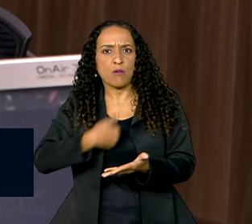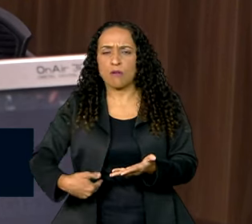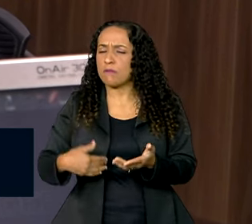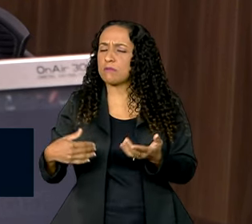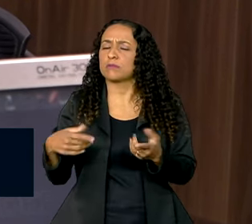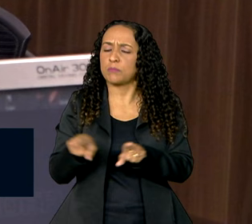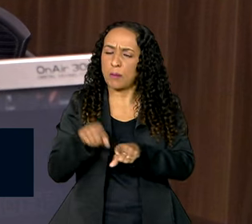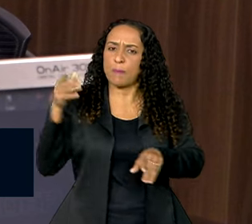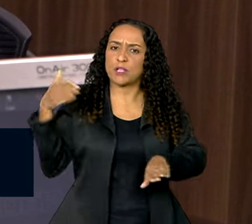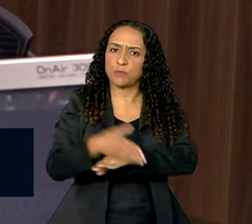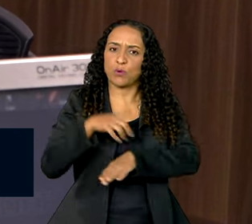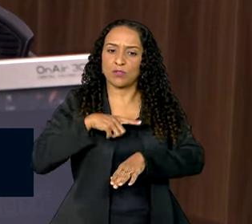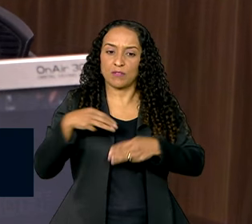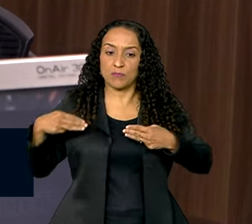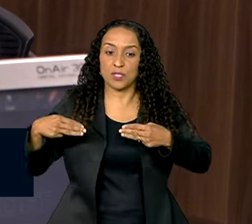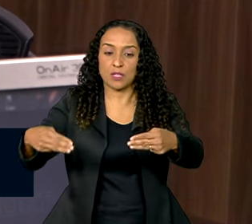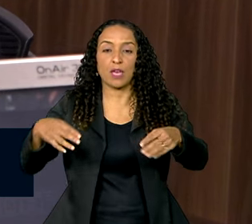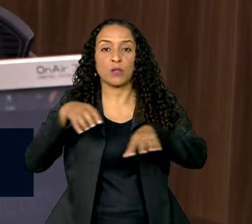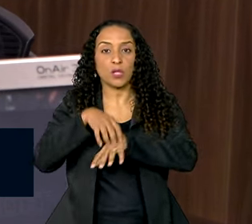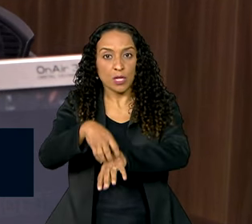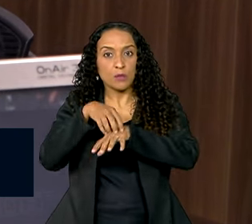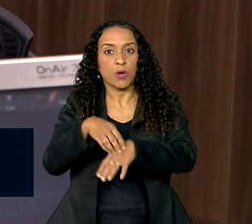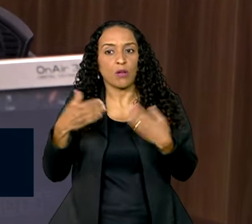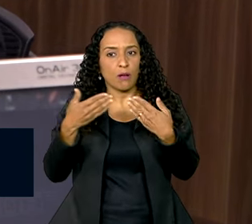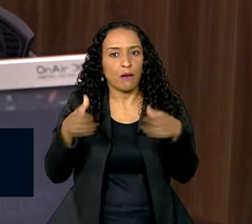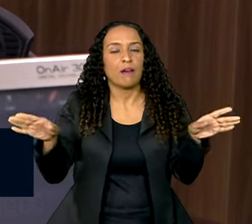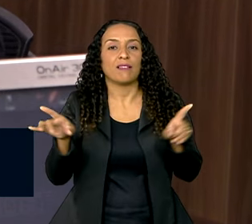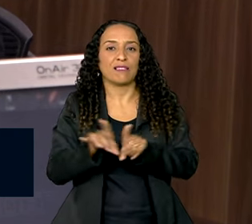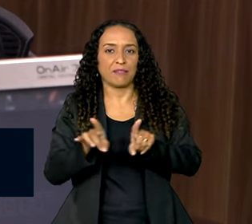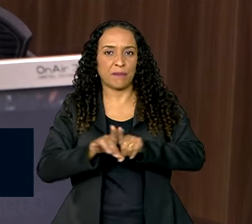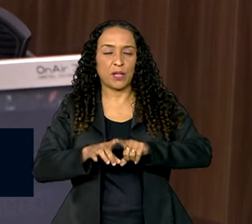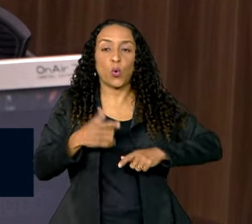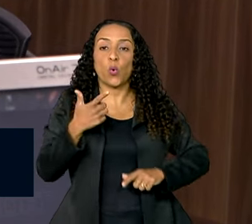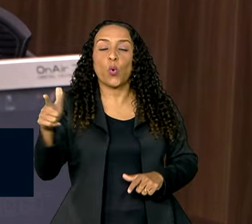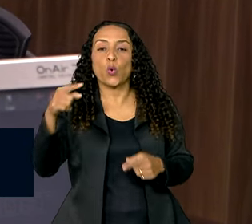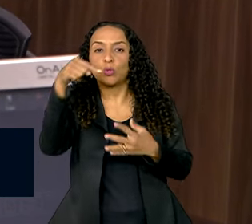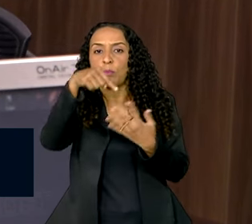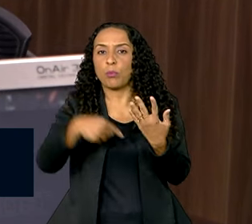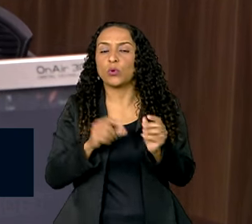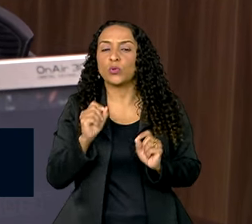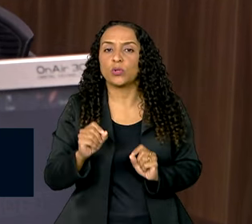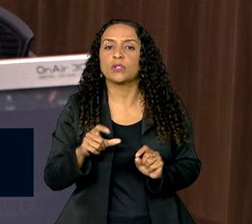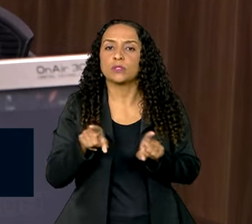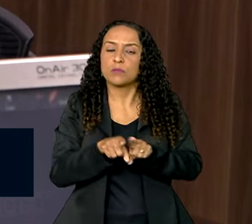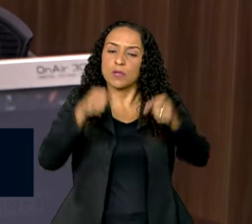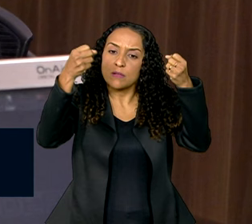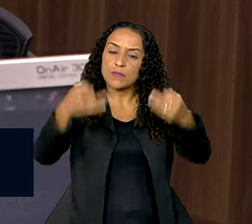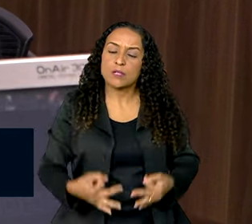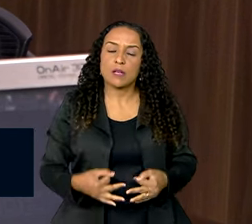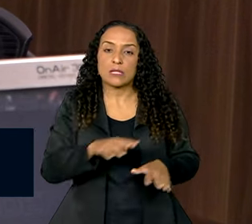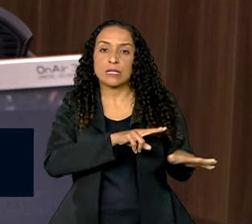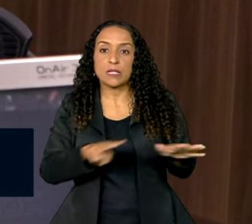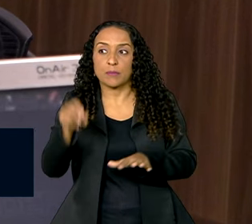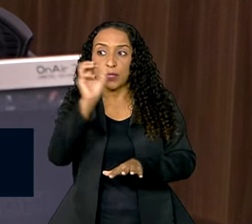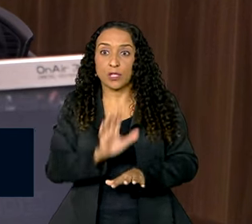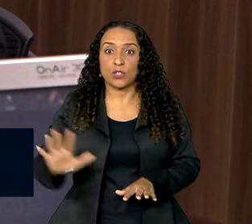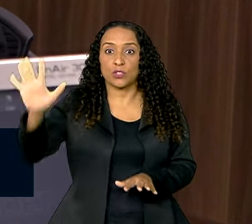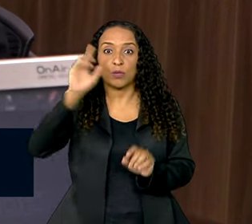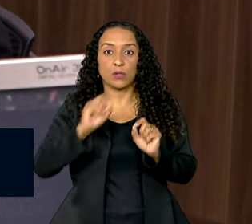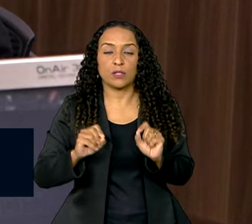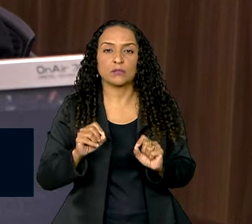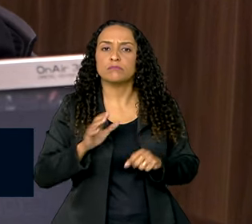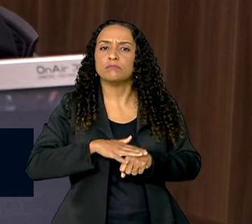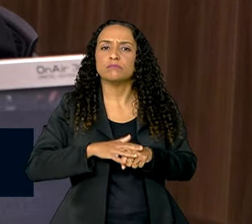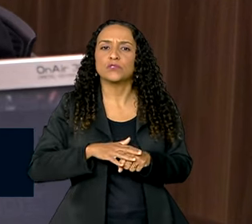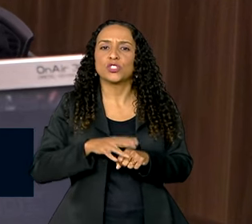uma abertura aqui no Ministério dos Transportes fundamental. E eu acho que um outro ponto também a mencionar da Semana Nacional é o momento em que a gente